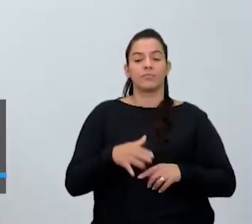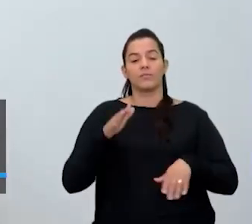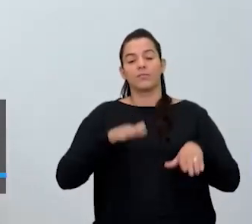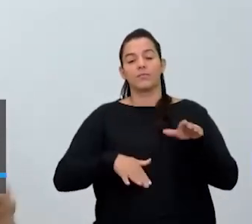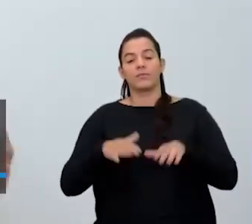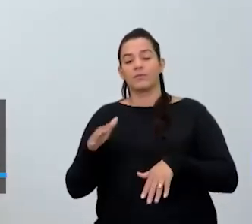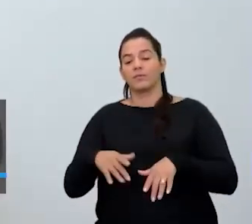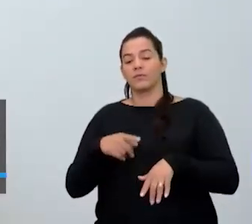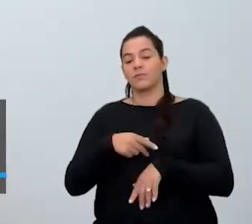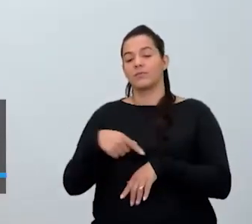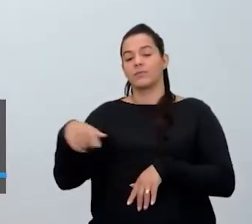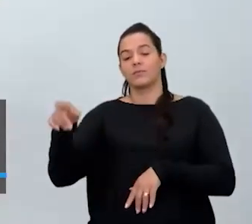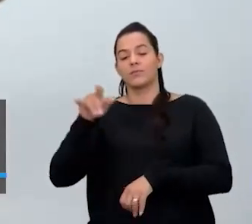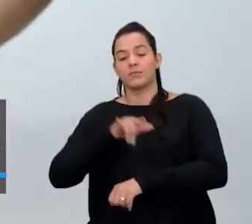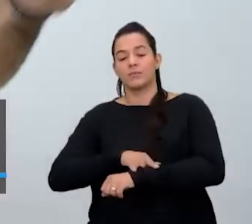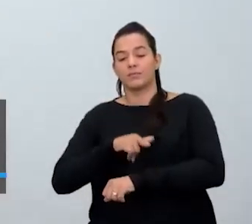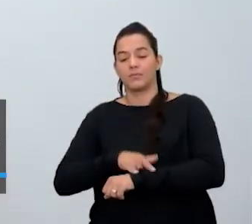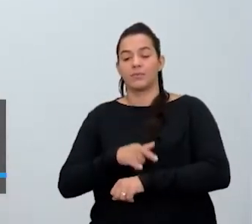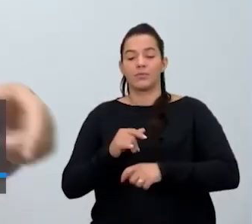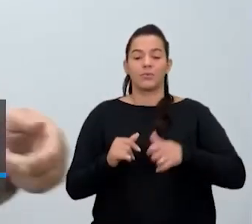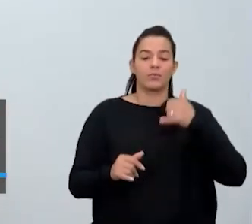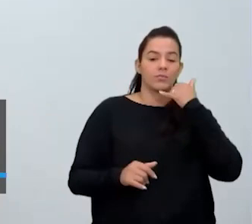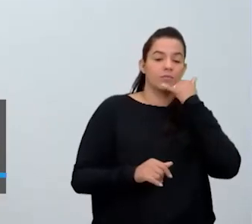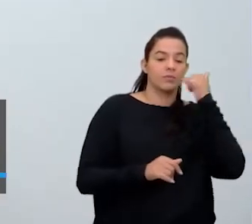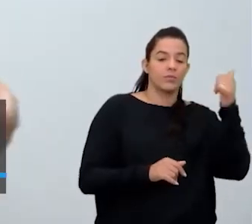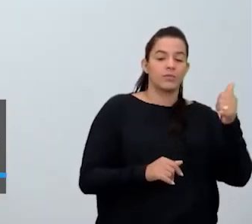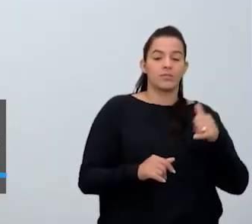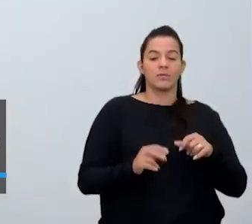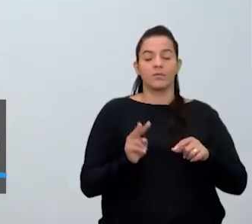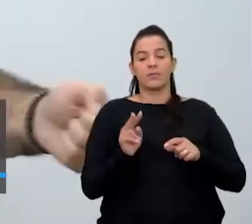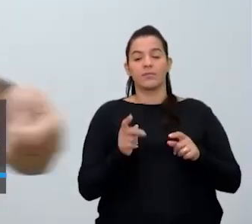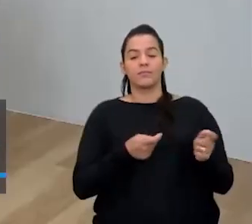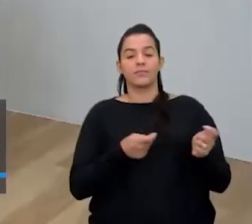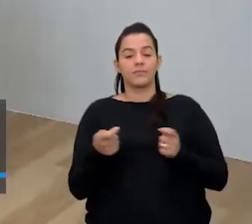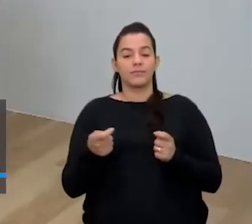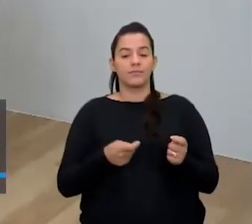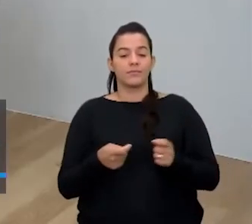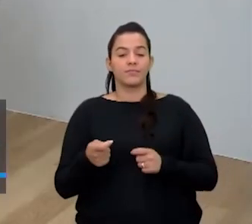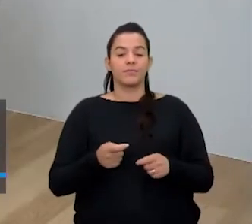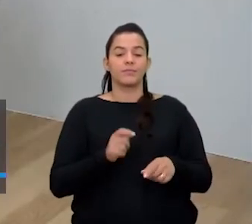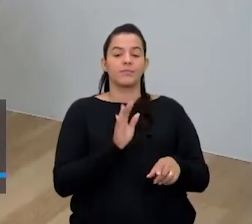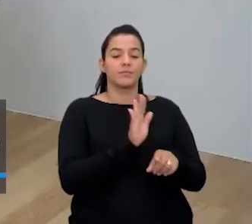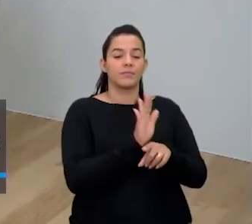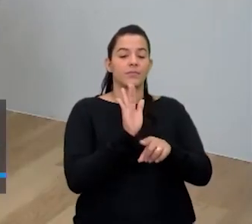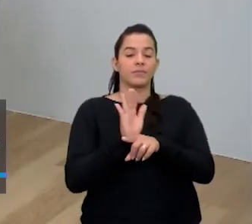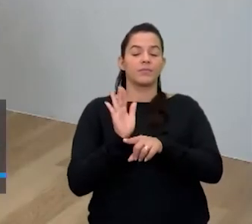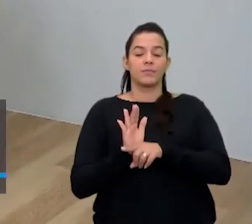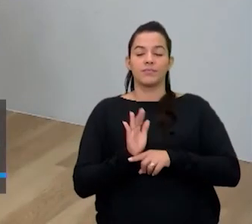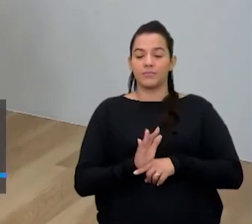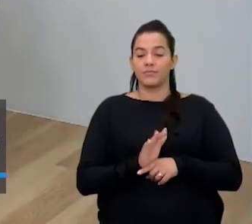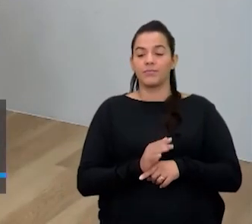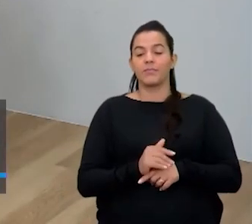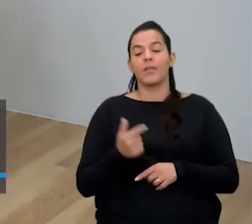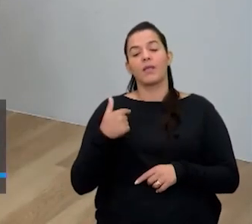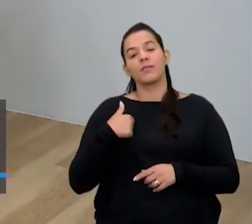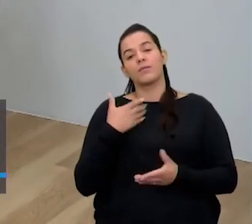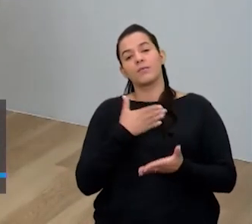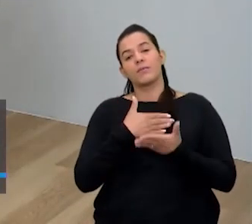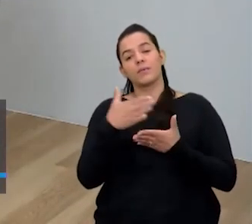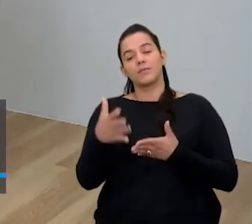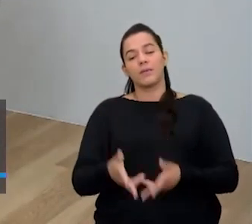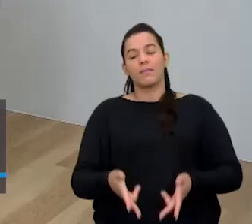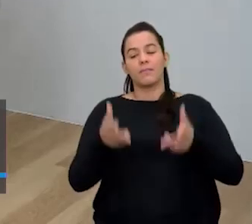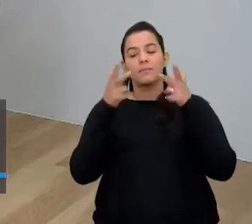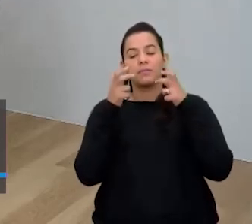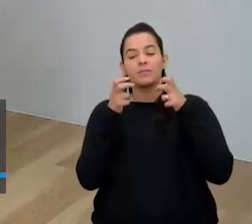ir ao banheiro, às vezes tem que fazer uma ligação, tem que sair da Bahia. E ele ficava, uma espécie de coringa entre eles. E ali eu comecei a notá-lo. Às